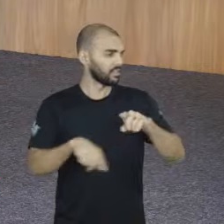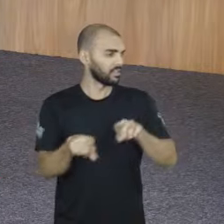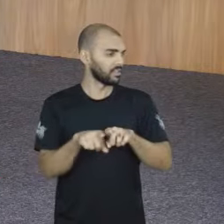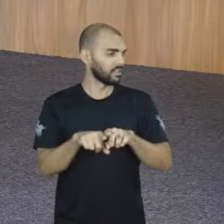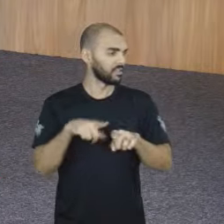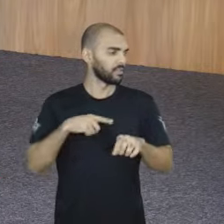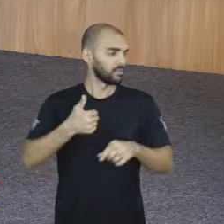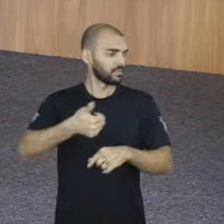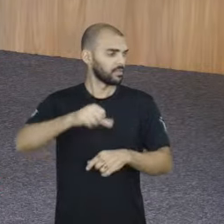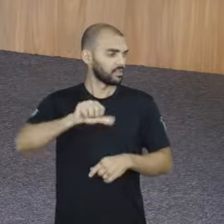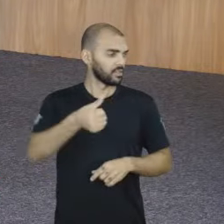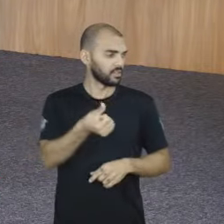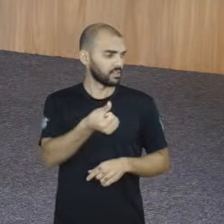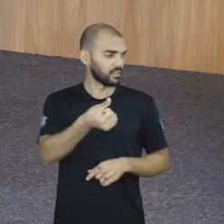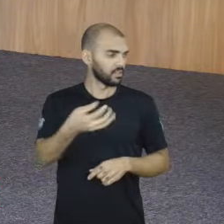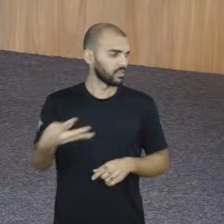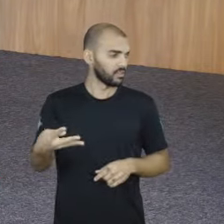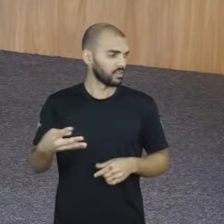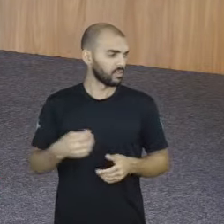pode conferir em